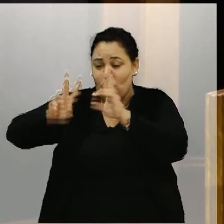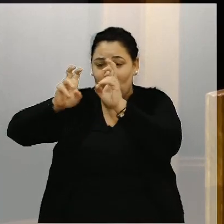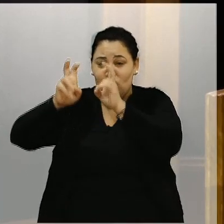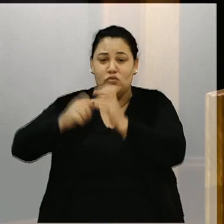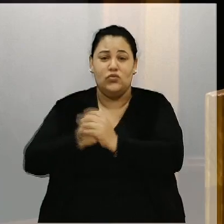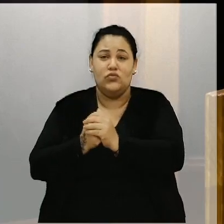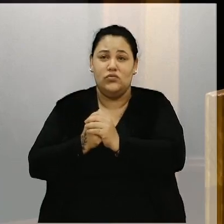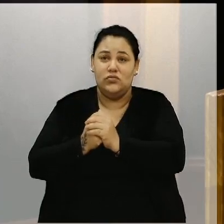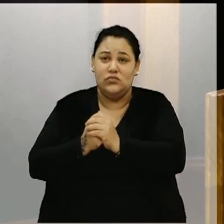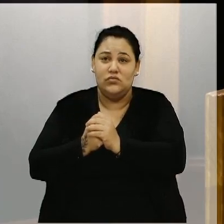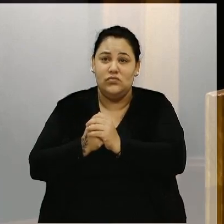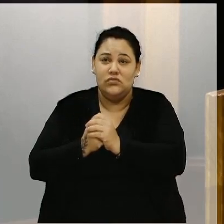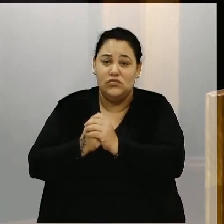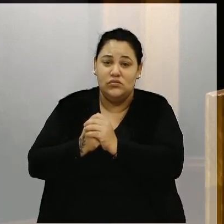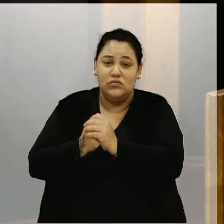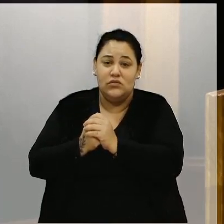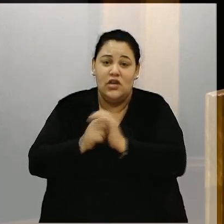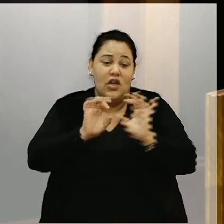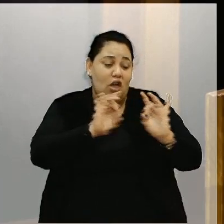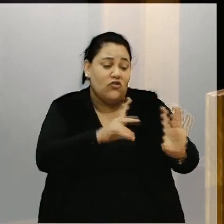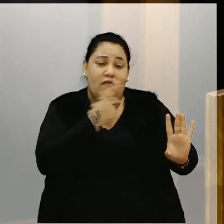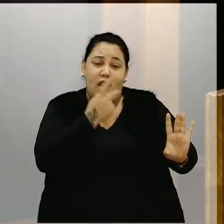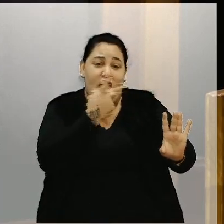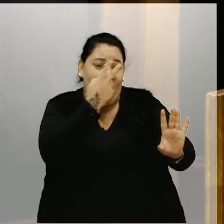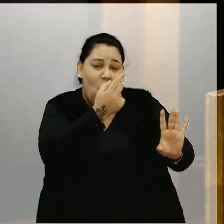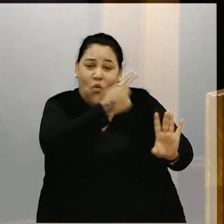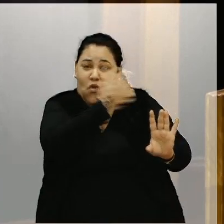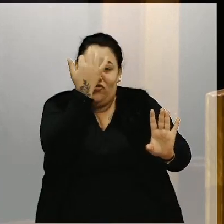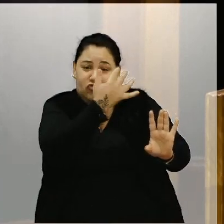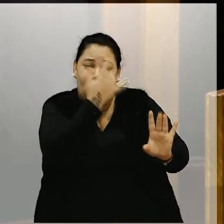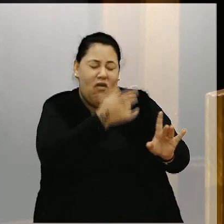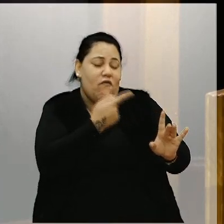caso, eu só falei a mesma coisa que ele falou, nada mais,